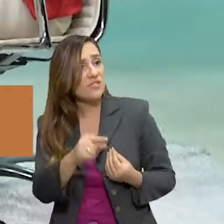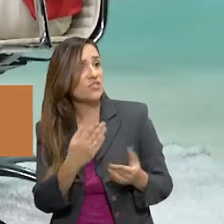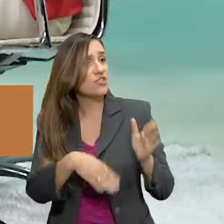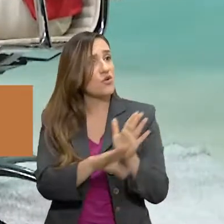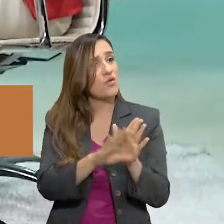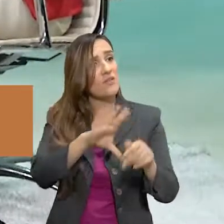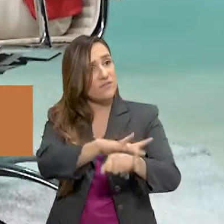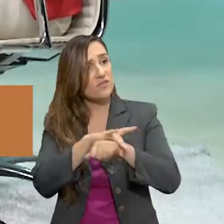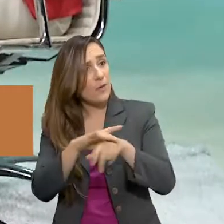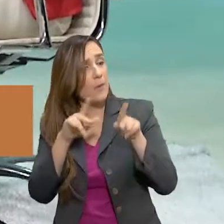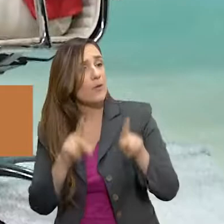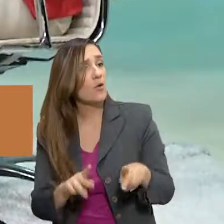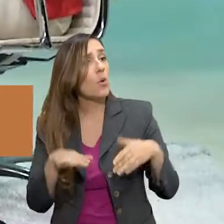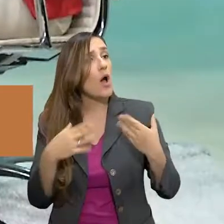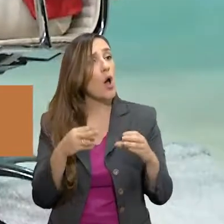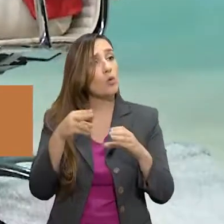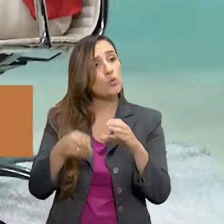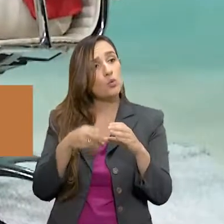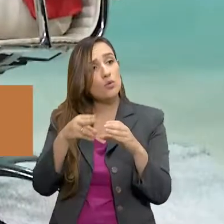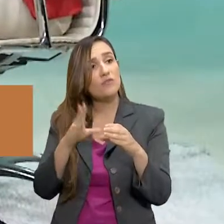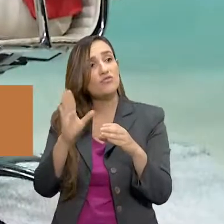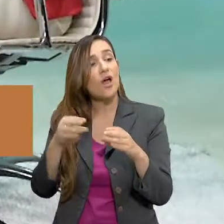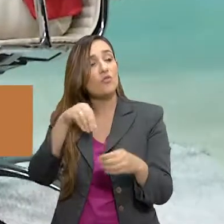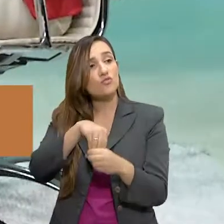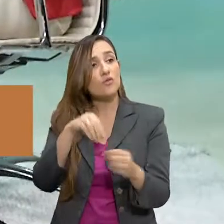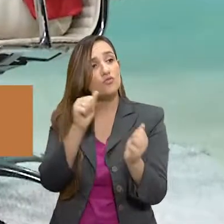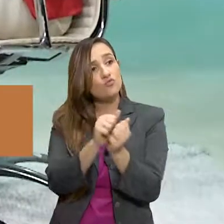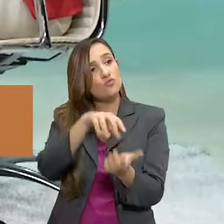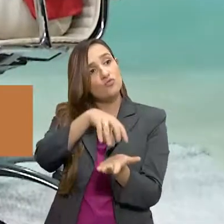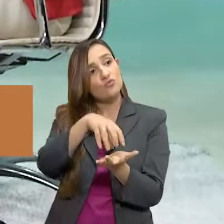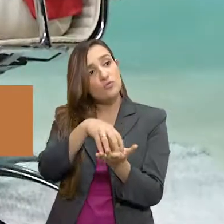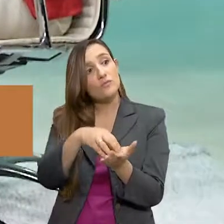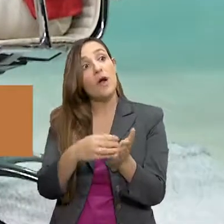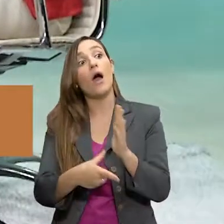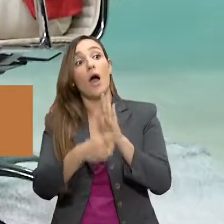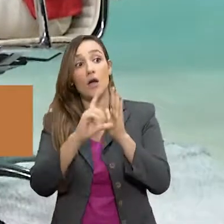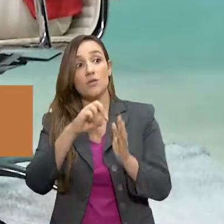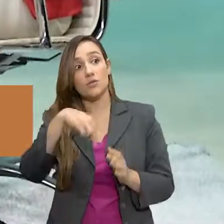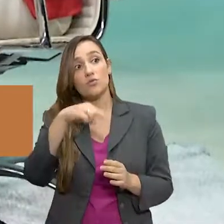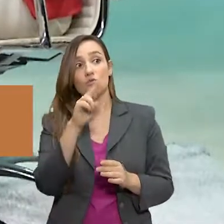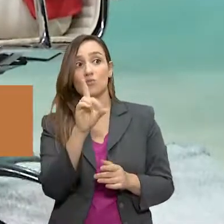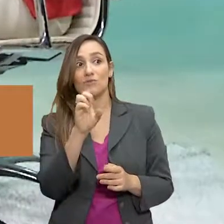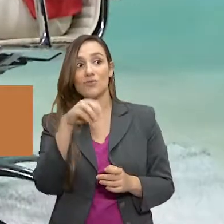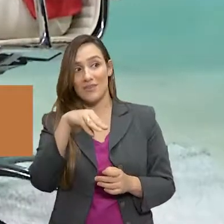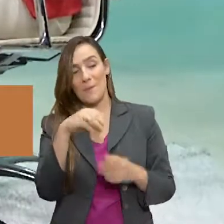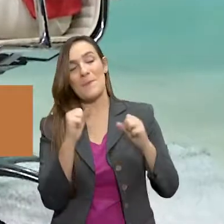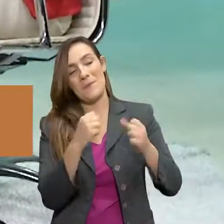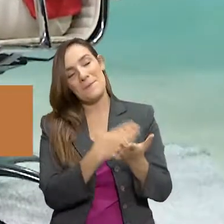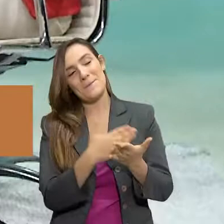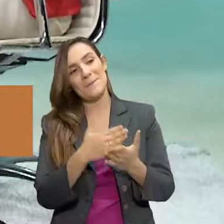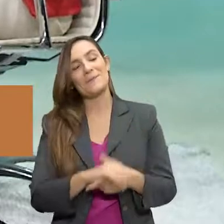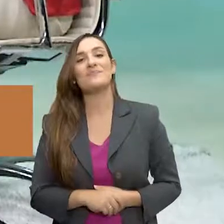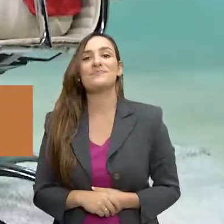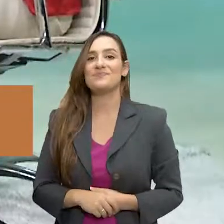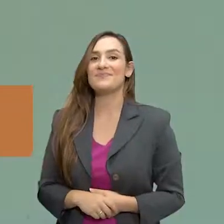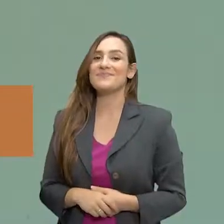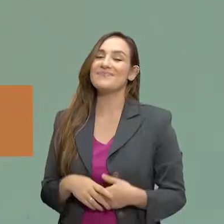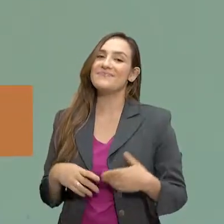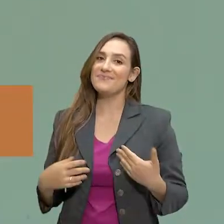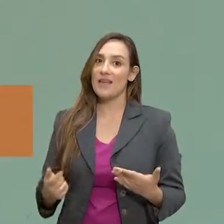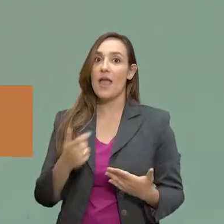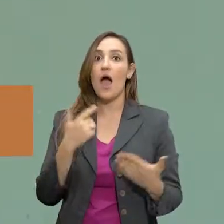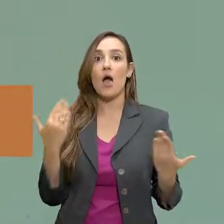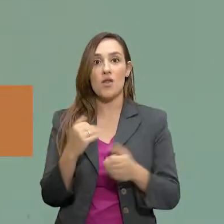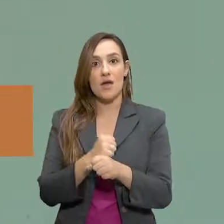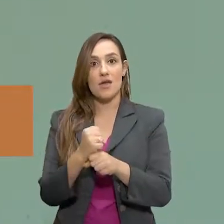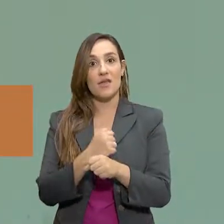da defensoria, quais os núcleos por onde passou antes de estar à frente do NUDEM. Pode começar.